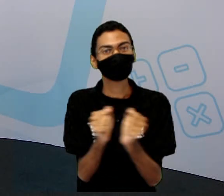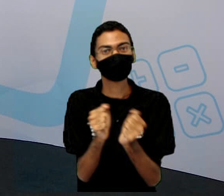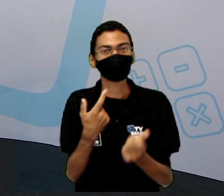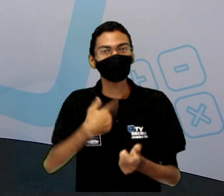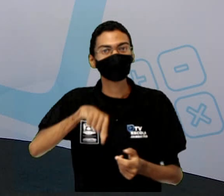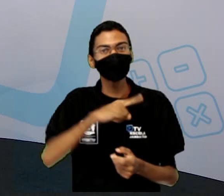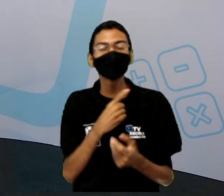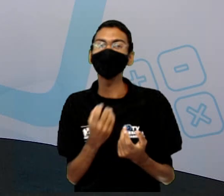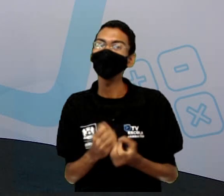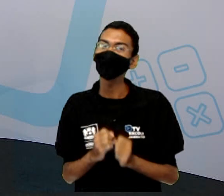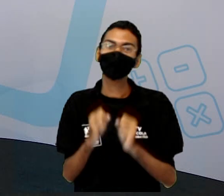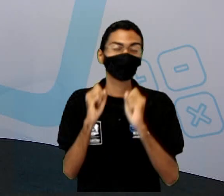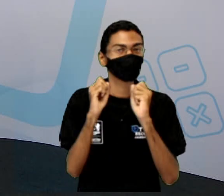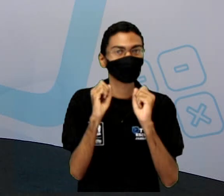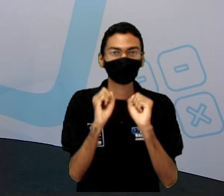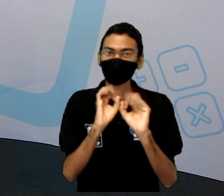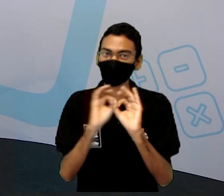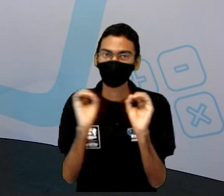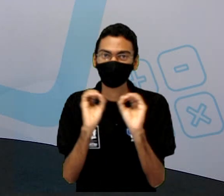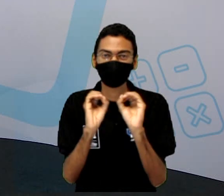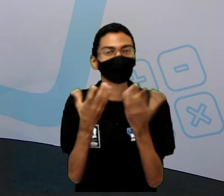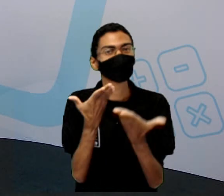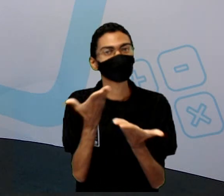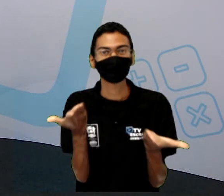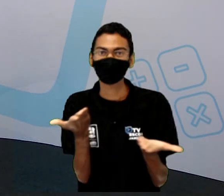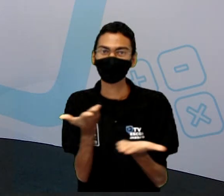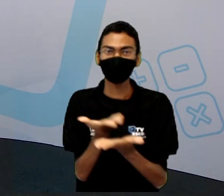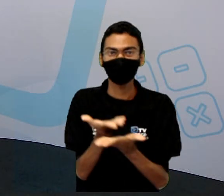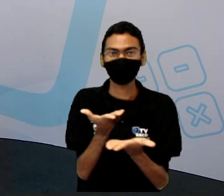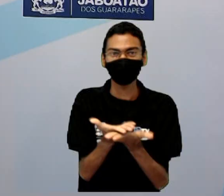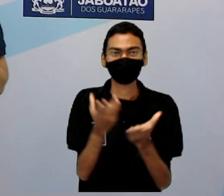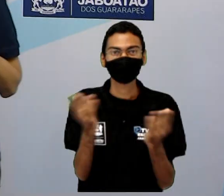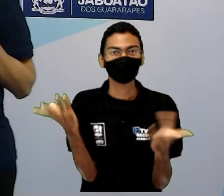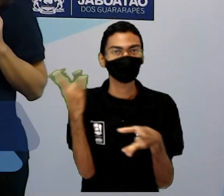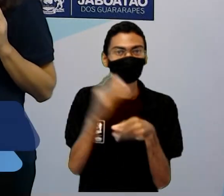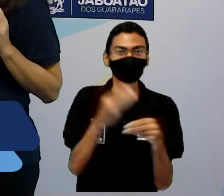momento para vocês revisarem um assunto. Let's study!